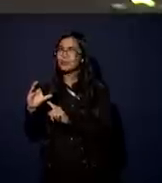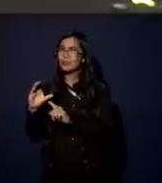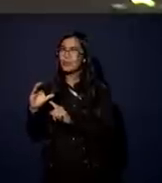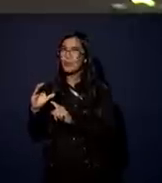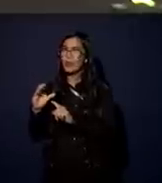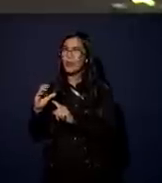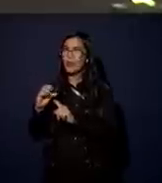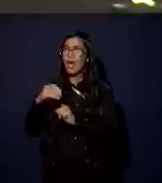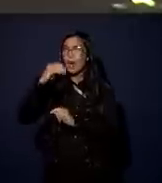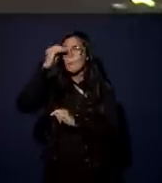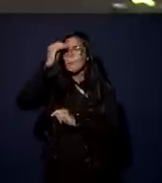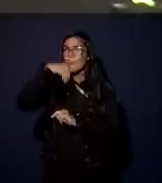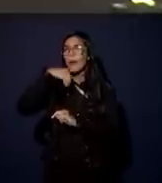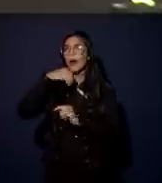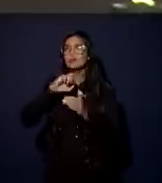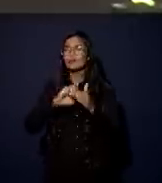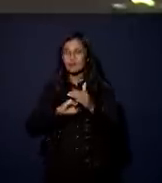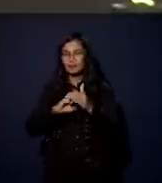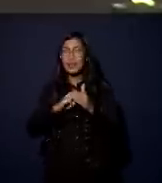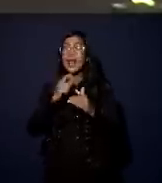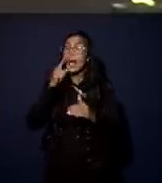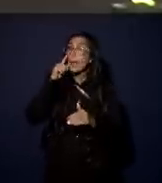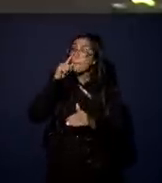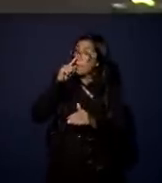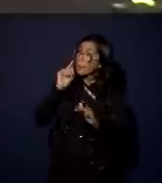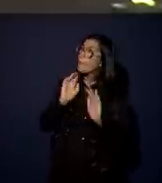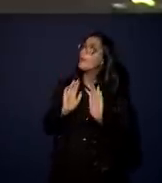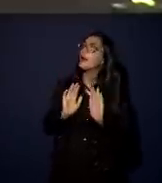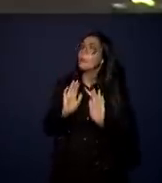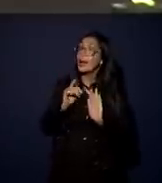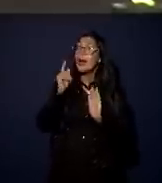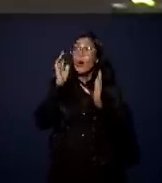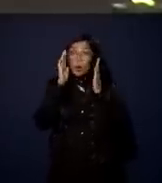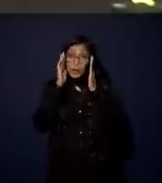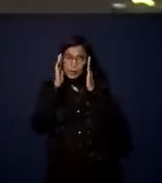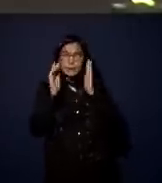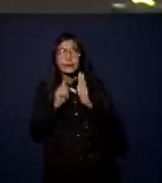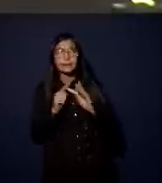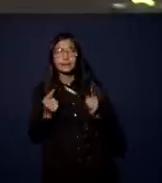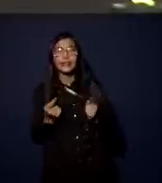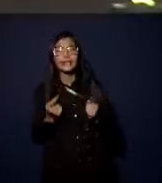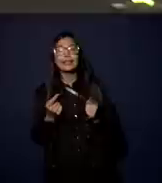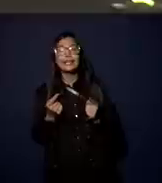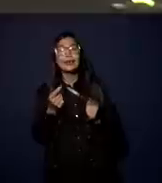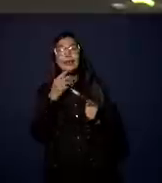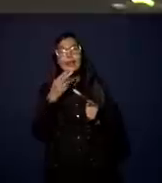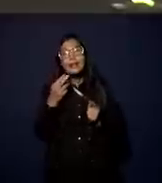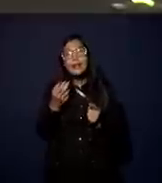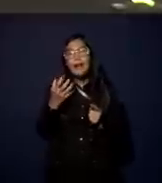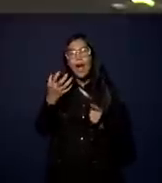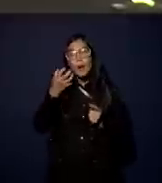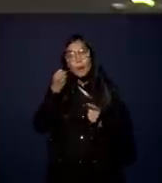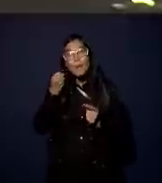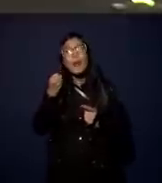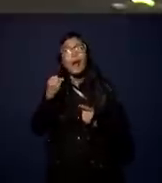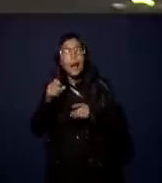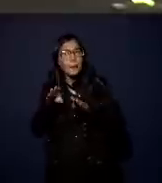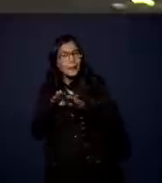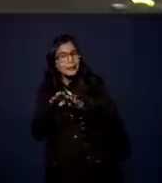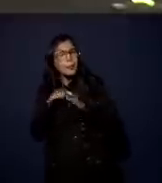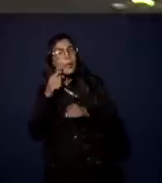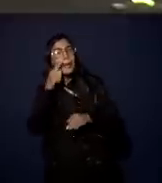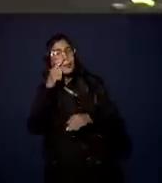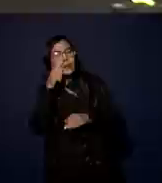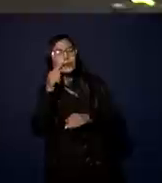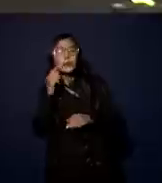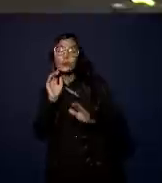ele de fato ele traz um risco ele é muito rentável mas também é muito arriscado Então a gente vai com muita